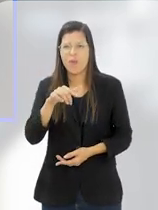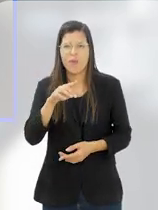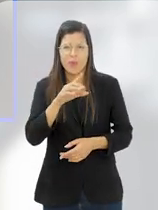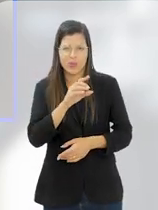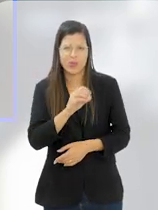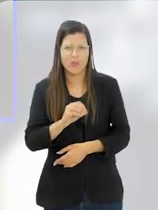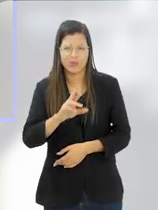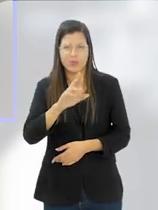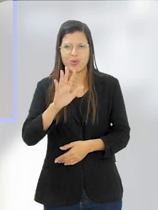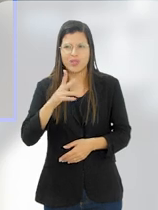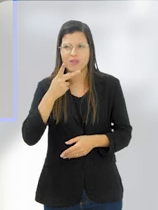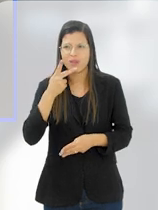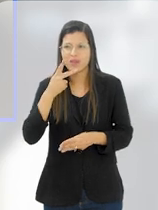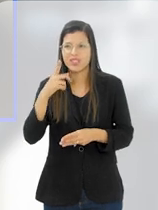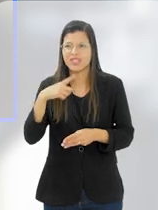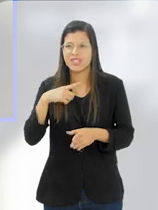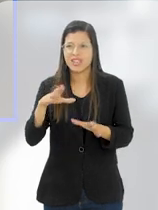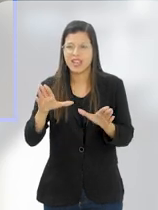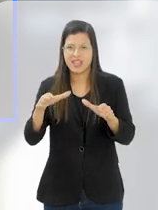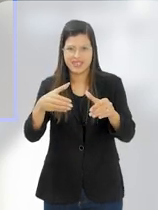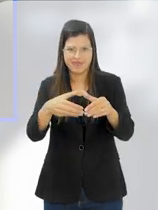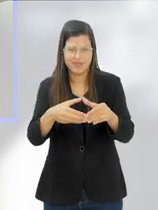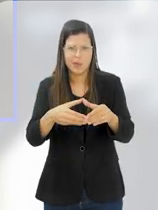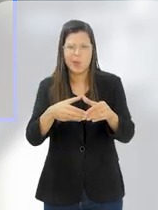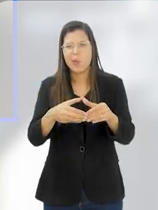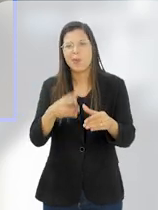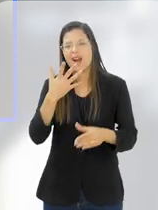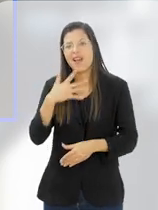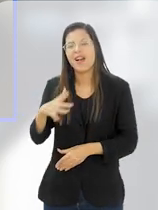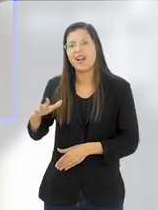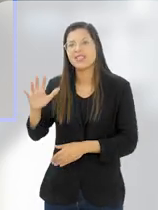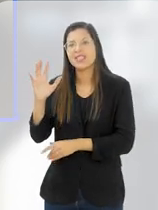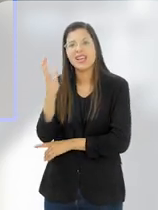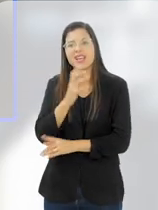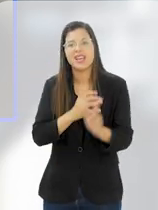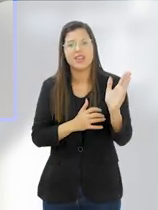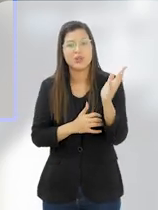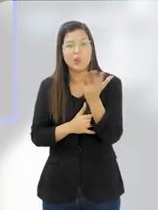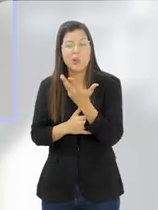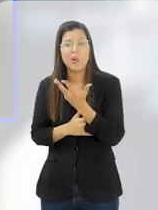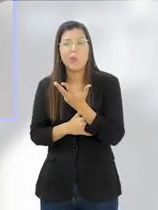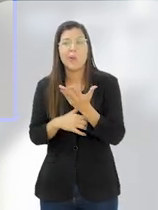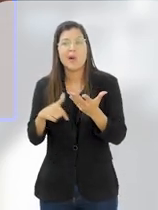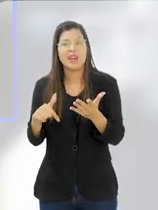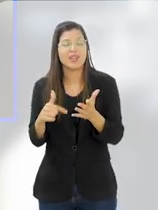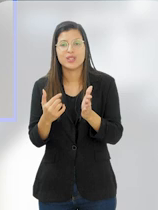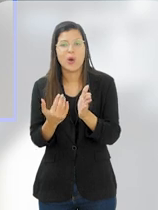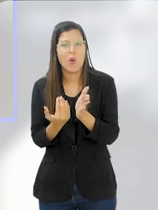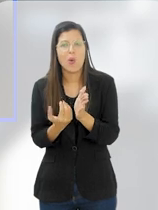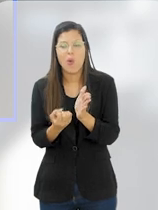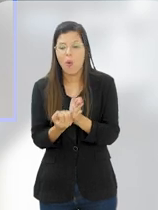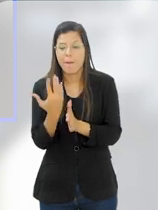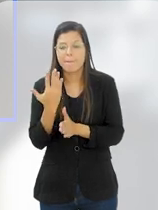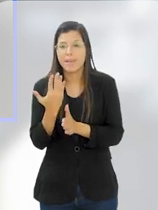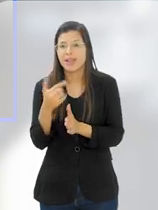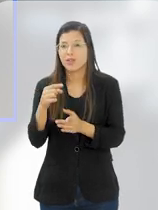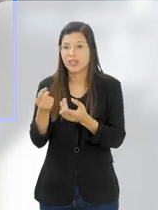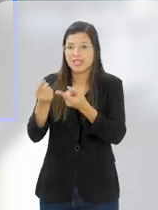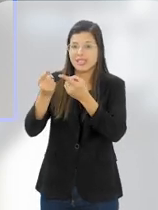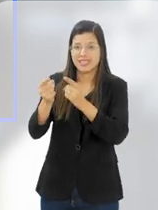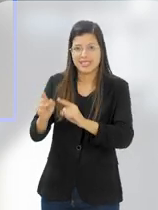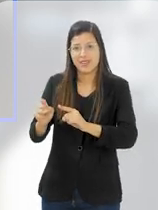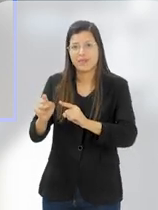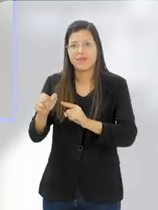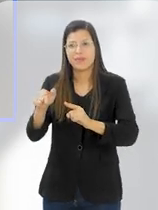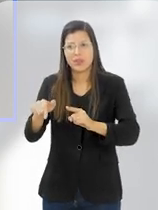frente, né, de trabalho no programa Criança e Natureza, que nasce justamente como contraponto a todo esse desafio que se coloca